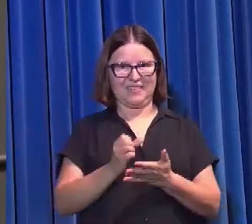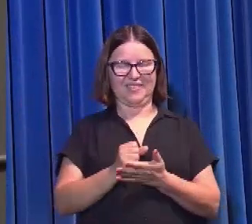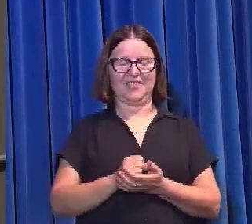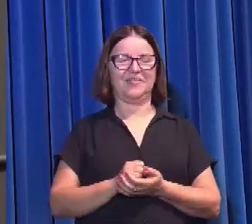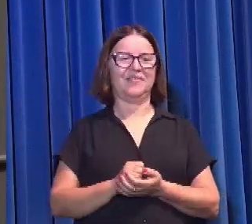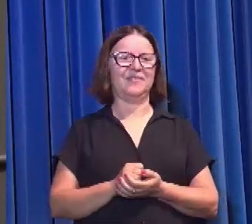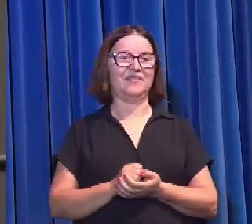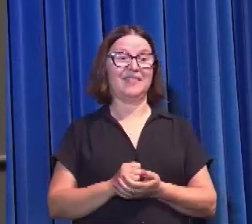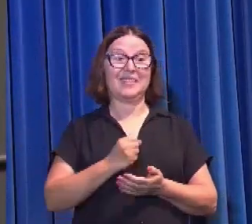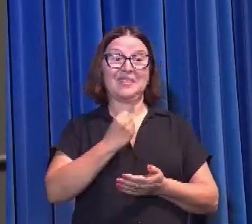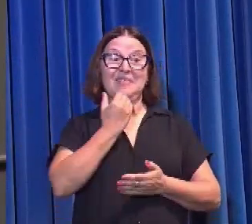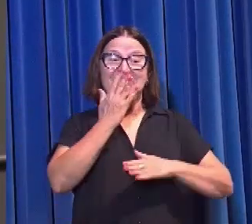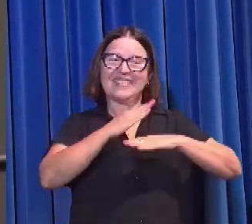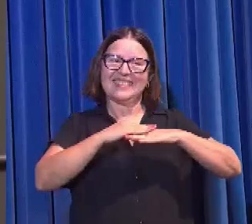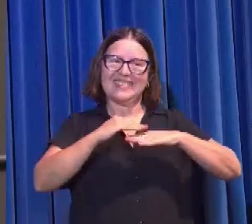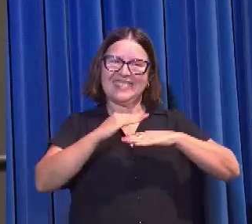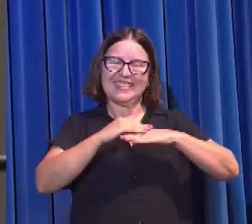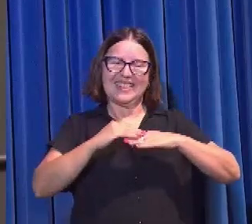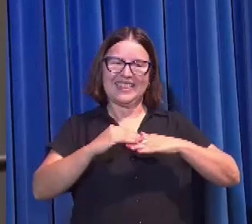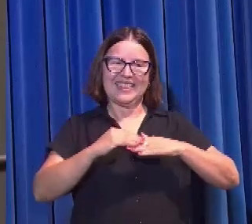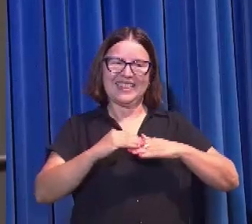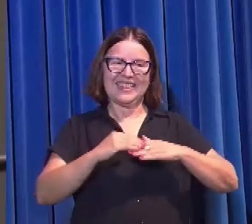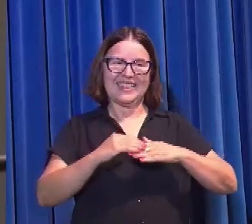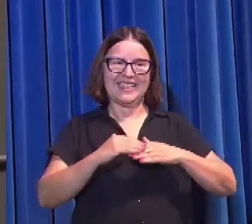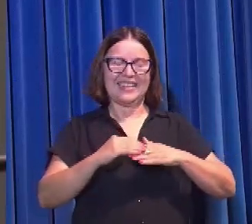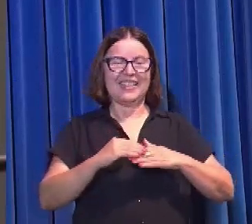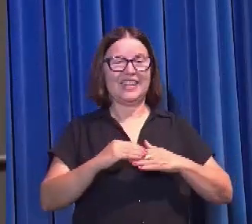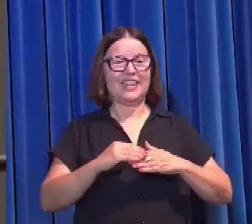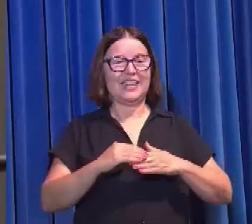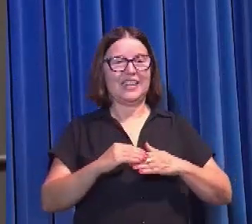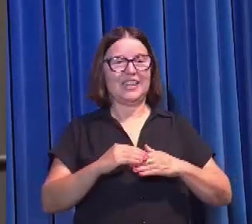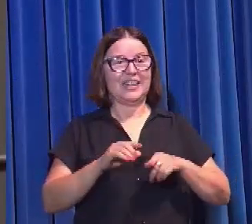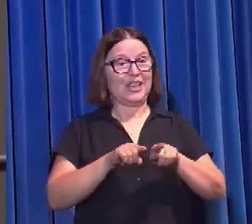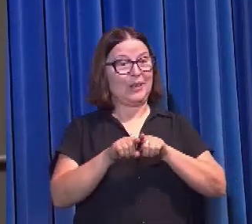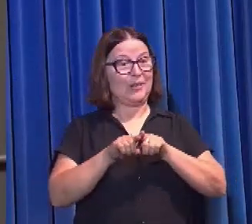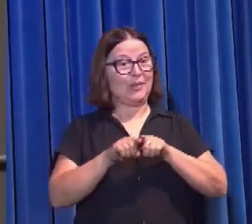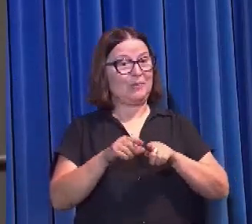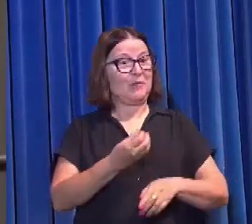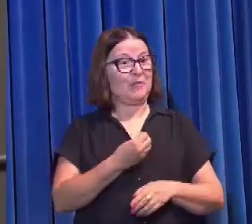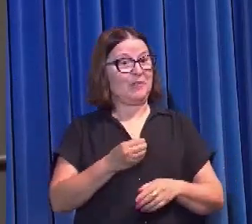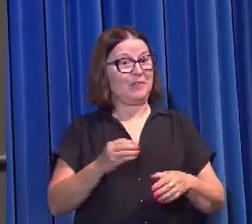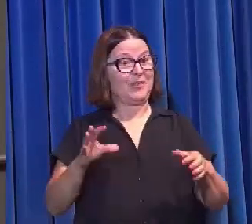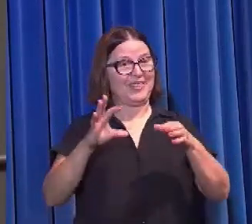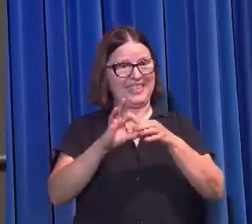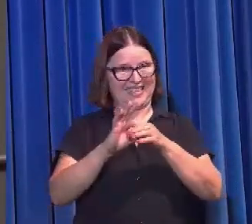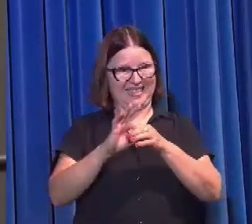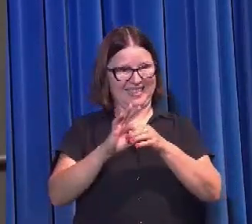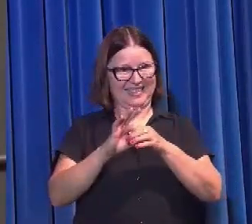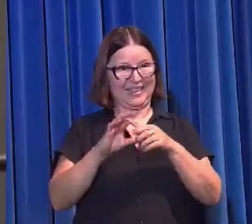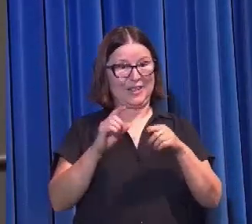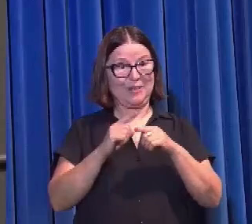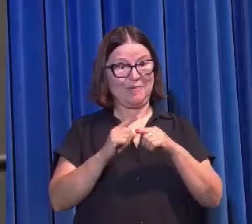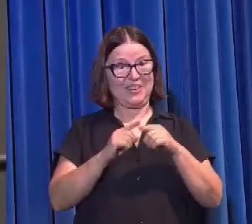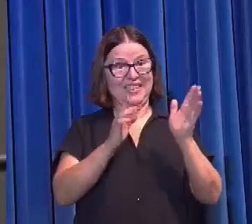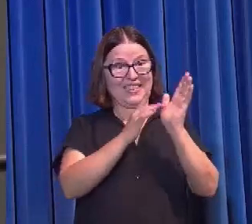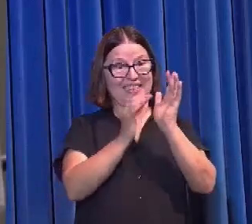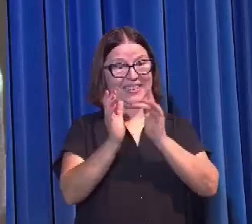Oh, quão bom e agradável é viverem unidos os irmãos, porque o Senhor Jesus Cristo se torna conhecido por meio da nossa